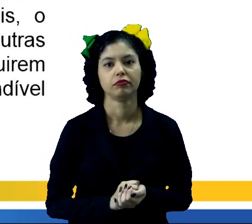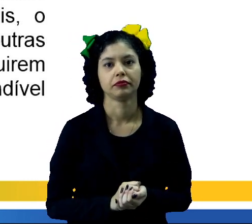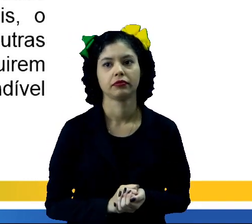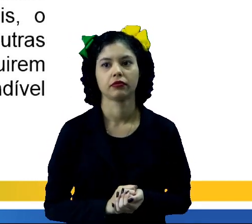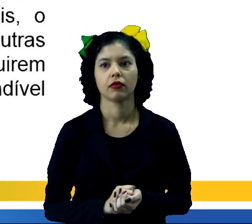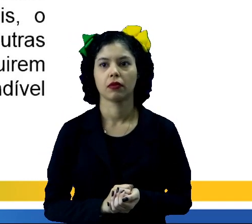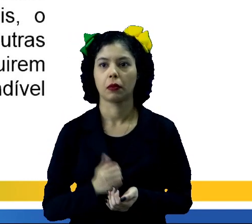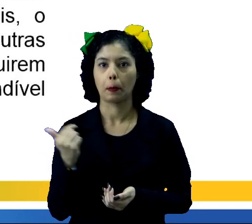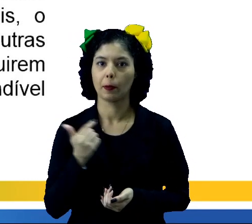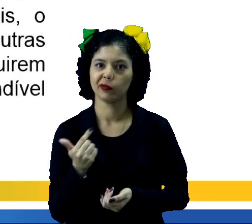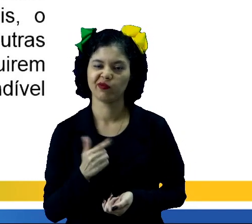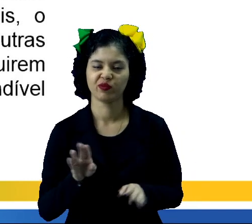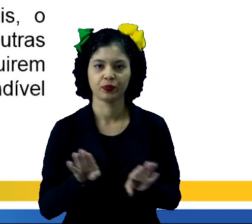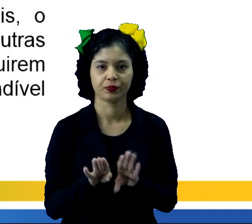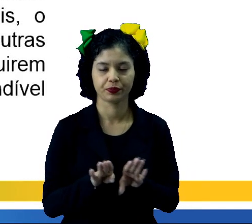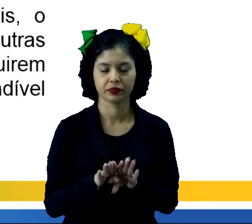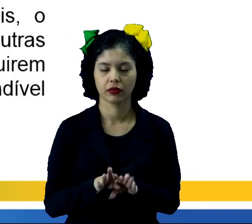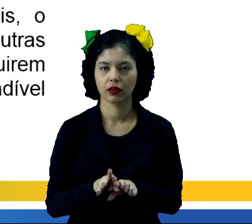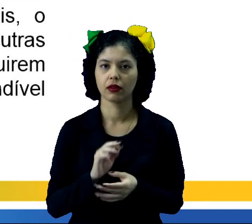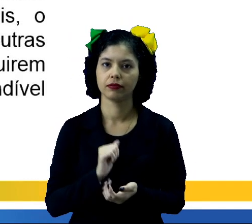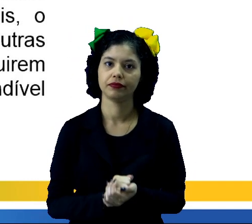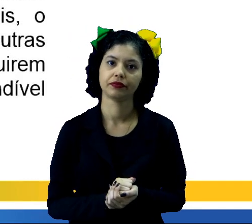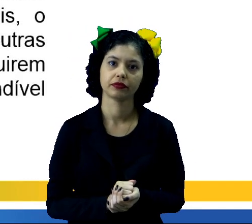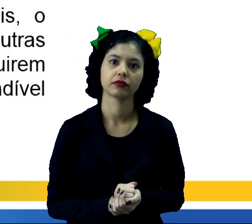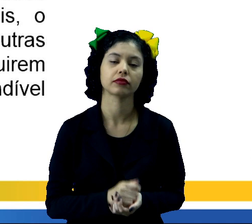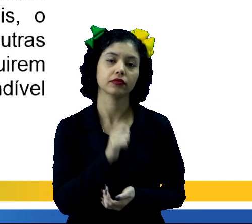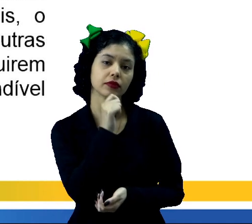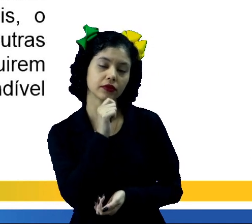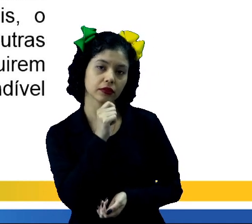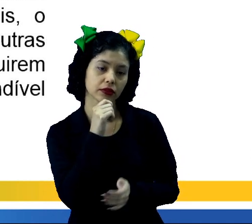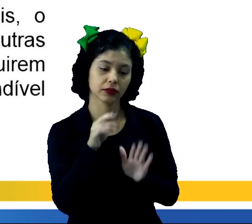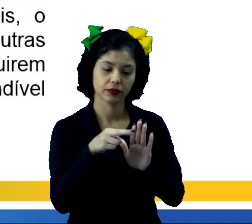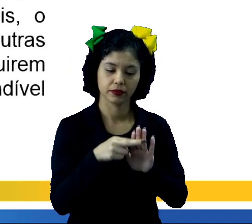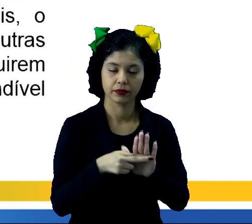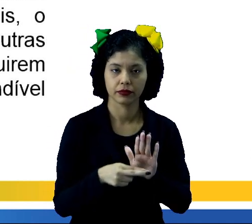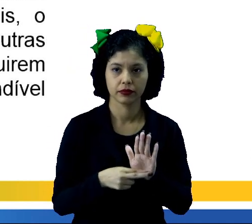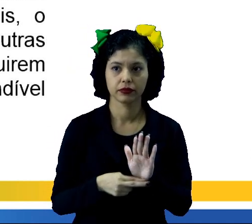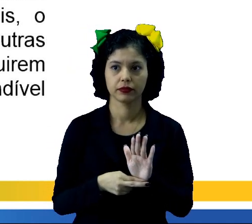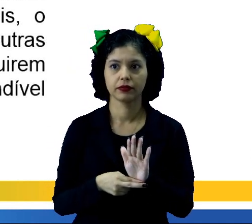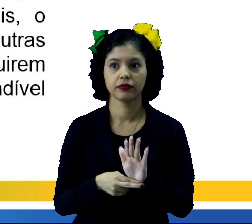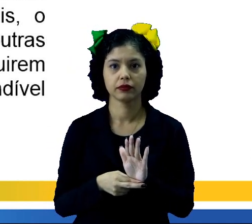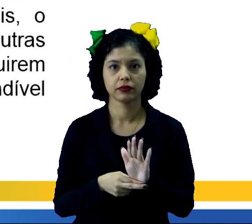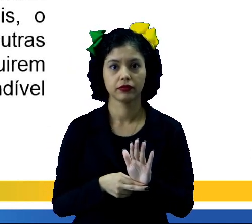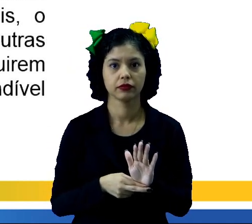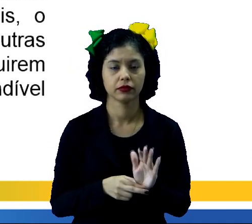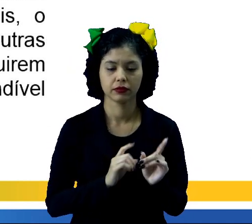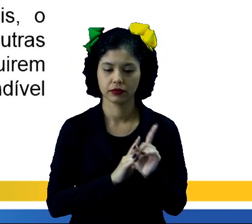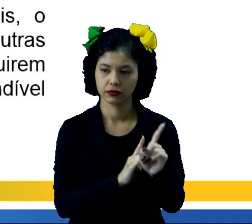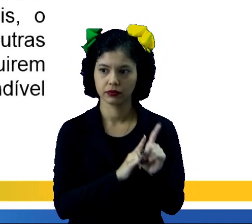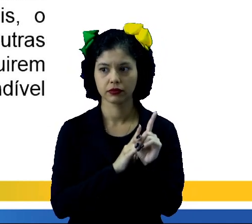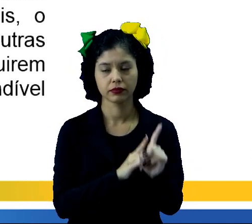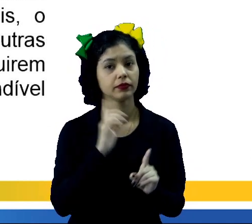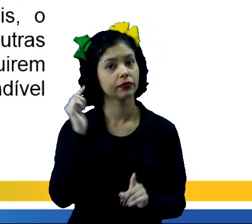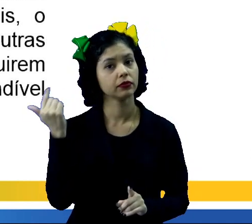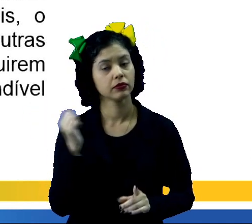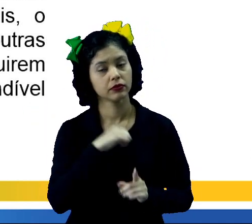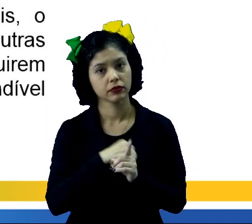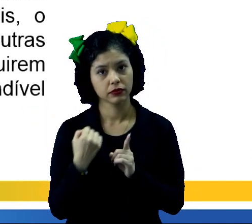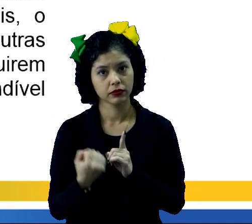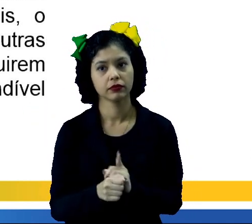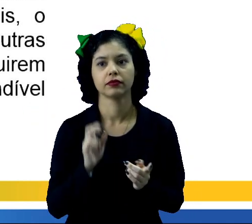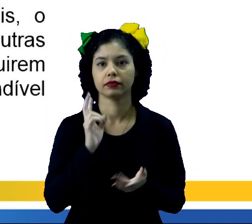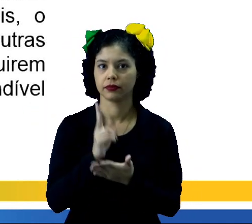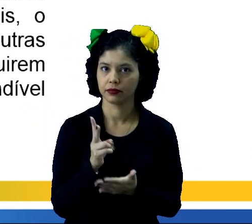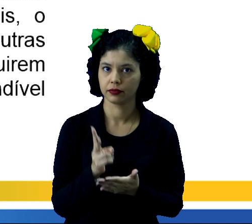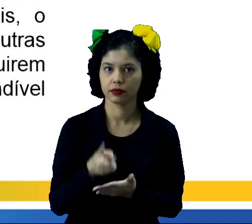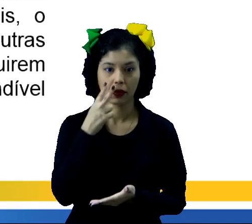discurso ideológico, né, dessas teorias raciais, o europeu era o modelo padrão da sociedade, né, a ser seguido, no qual, né, as outras sociedades deveriam